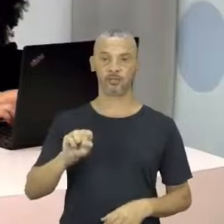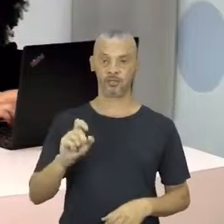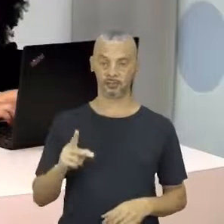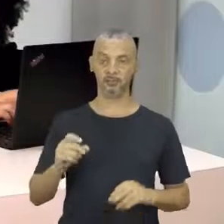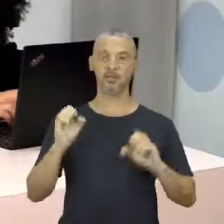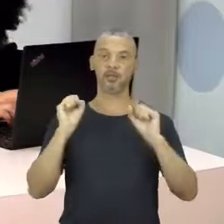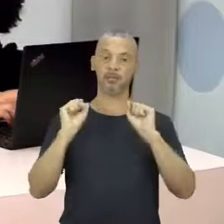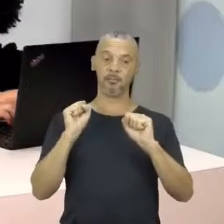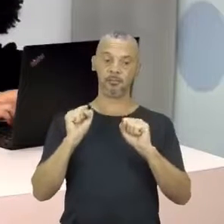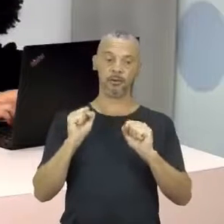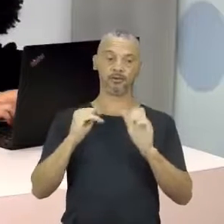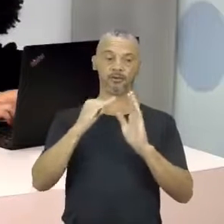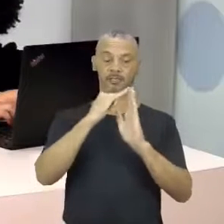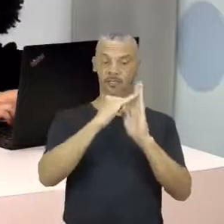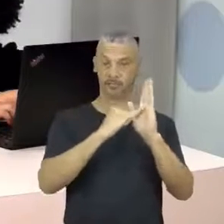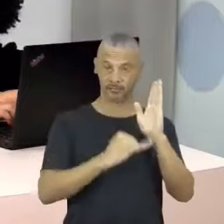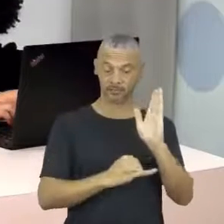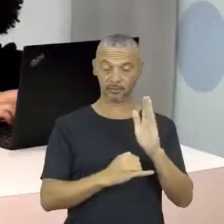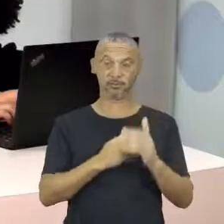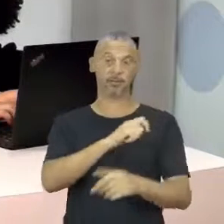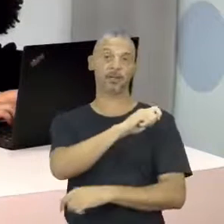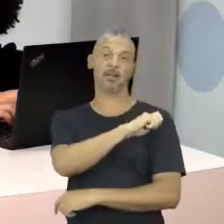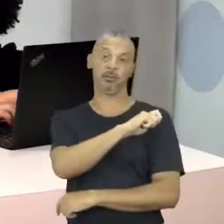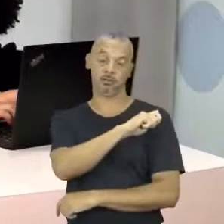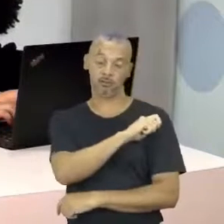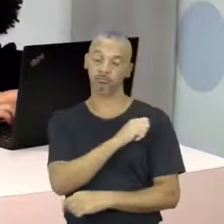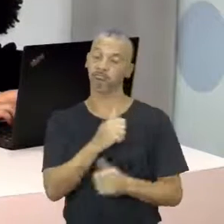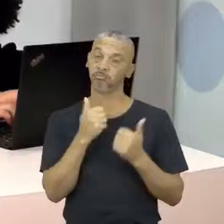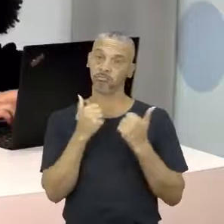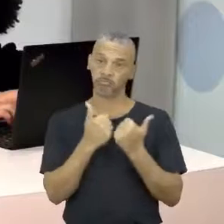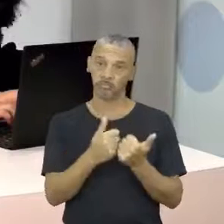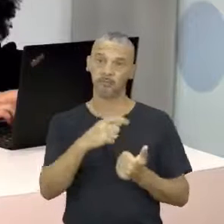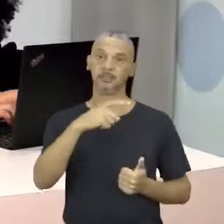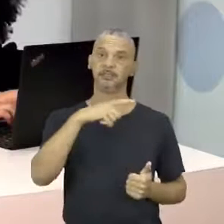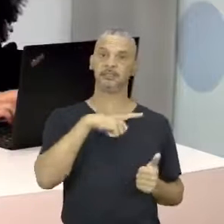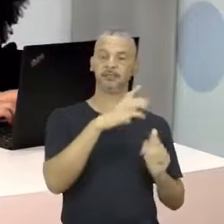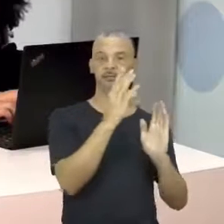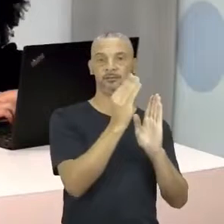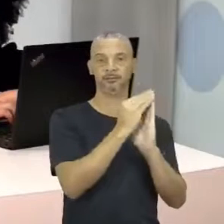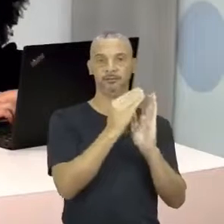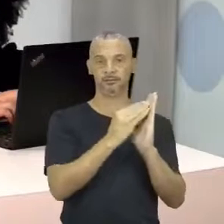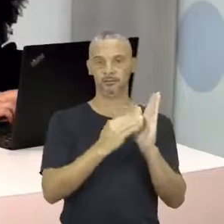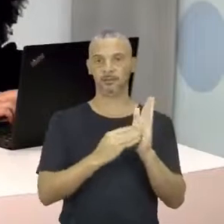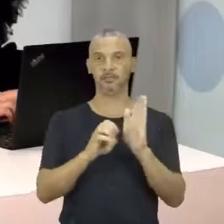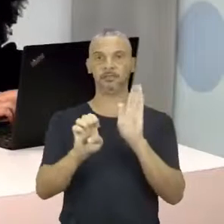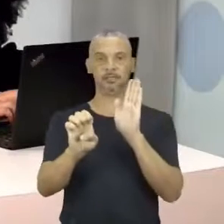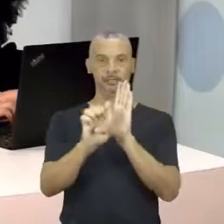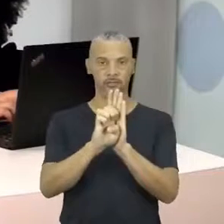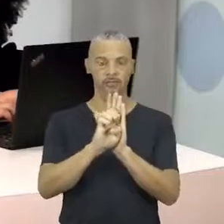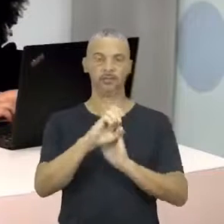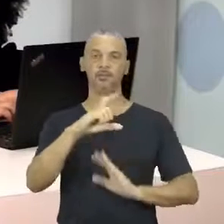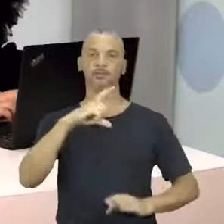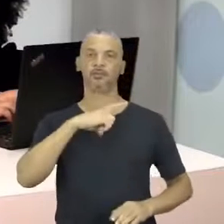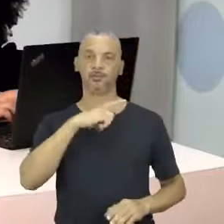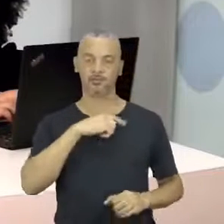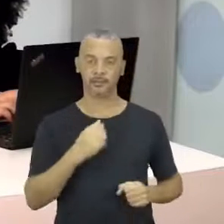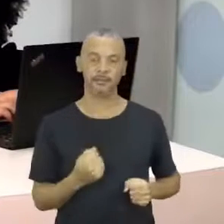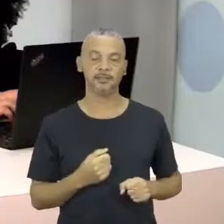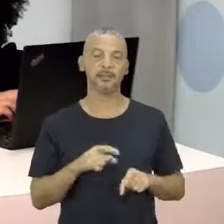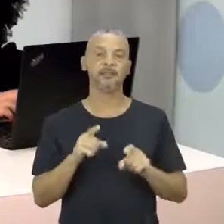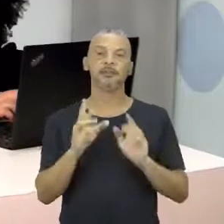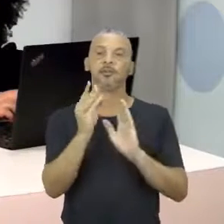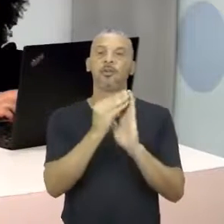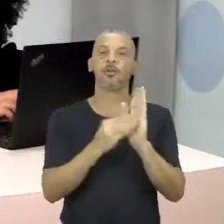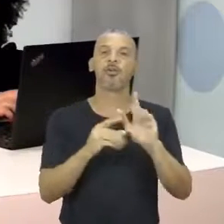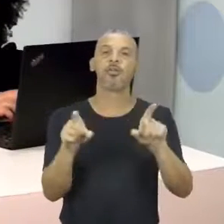poderia ter feito a inscrição como estudante, porque a gente abriu lá, né, quando a gente colocou no edital que ia contar como processo seletivo, e incluímos